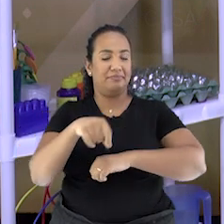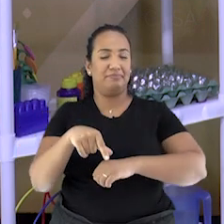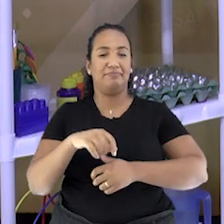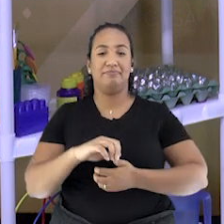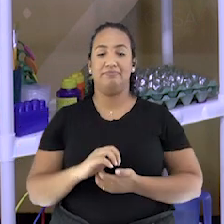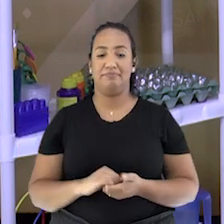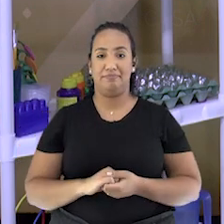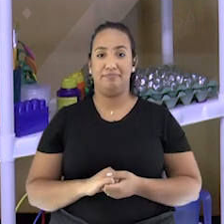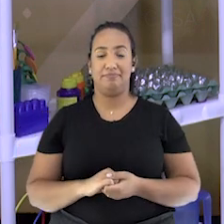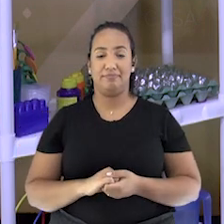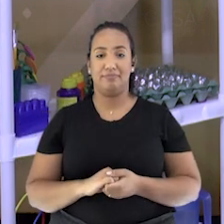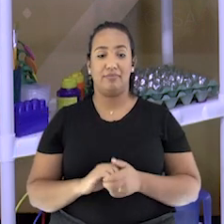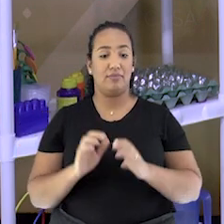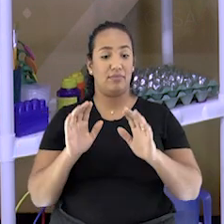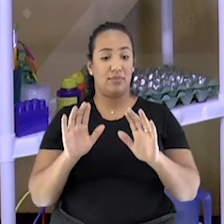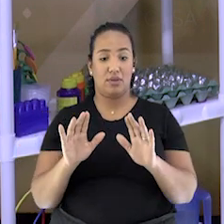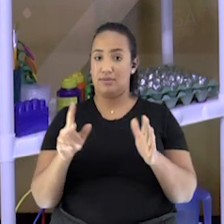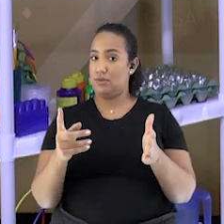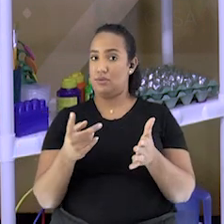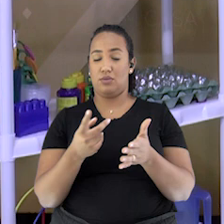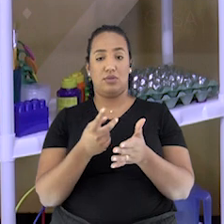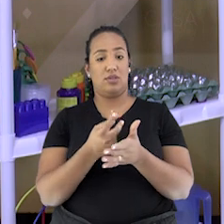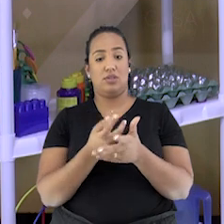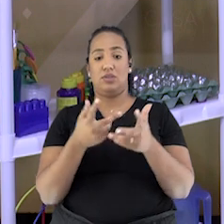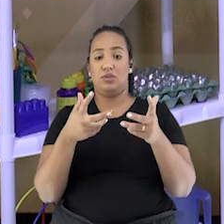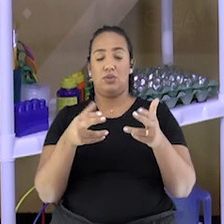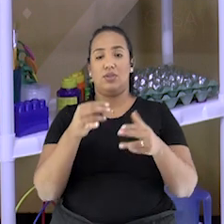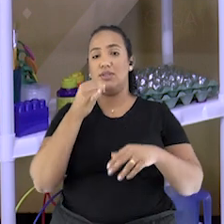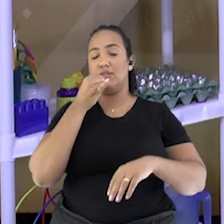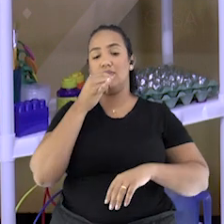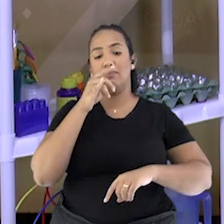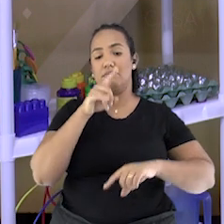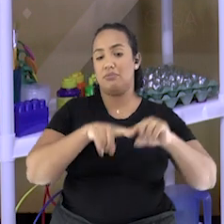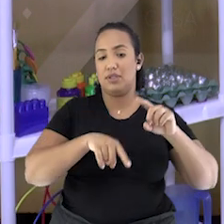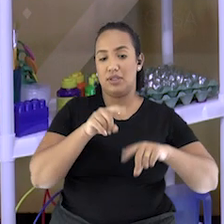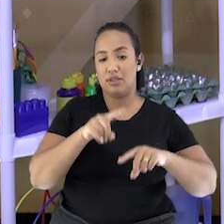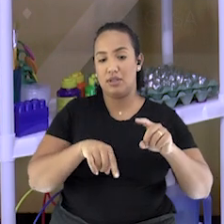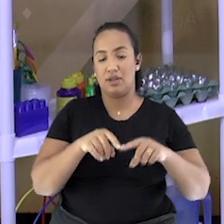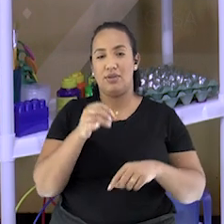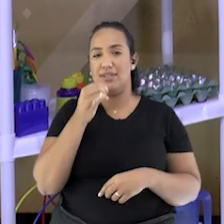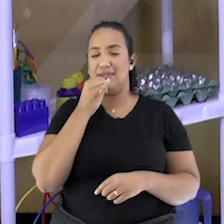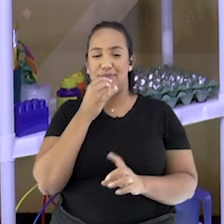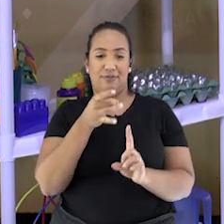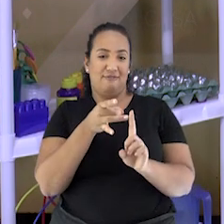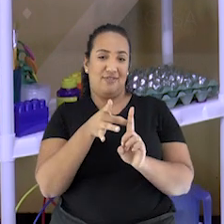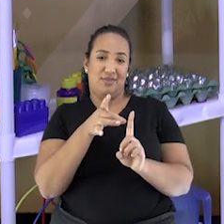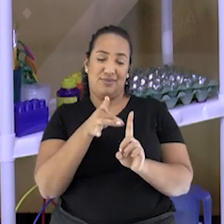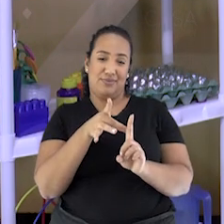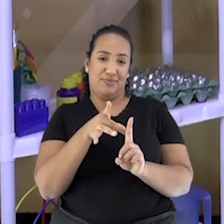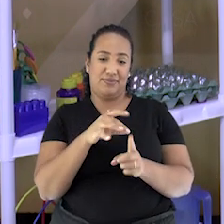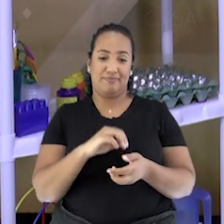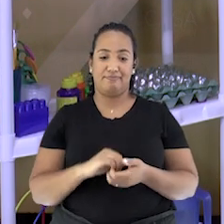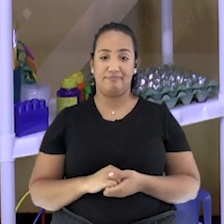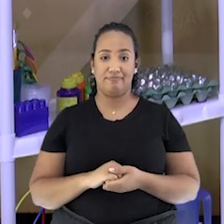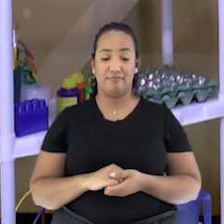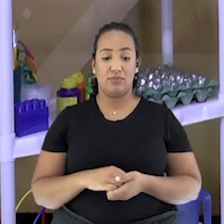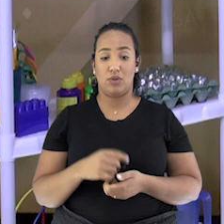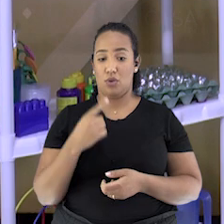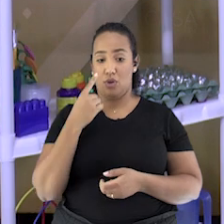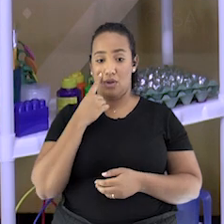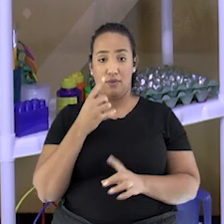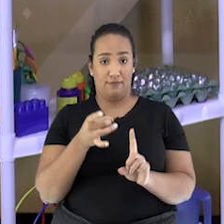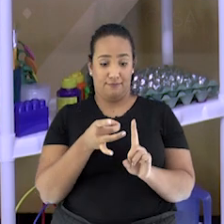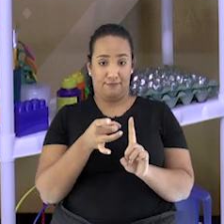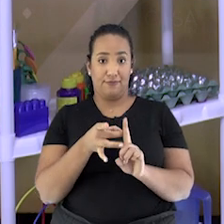materiais, como o vidro. Este aqui é o vidro. O vidro é aquele que,